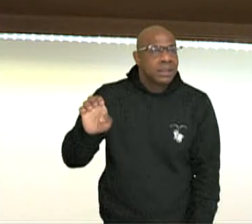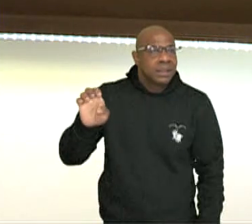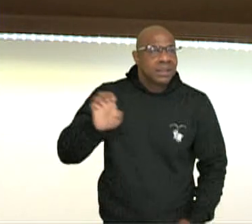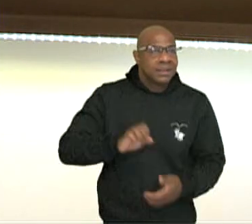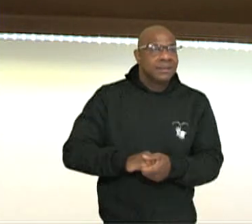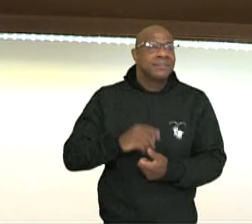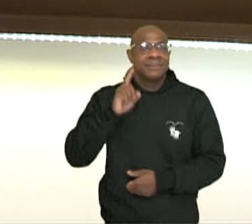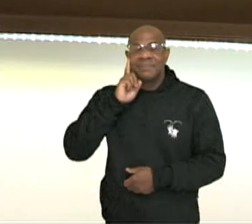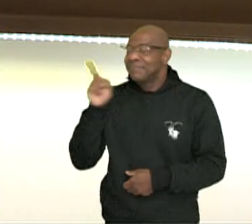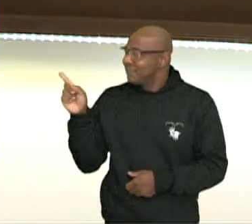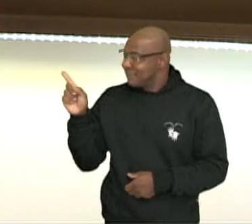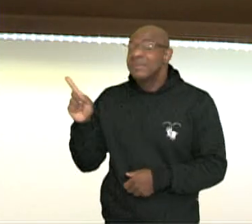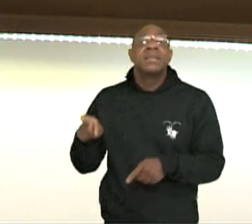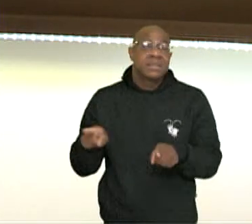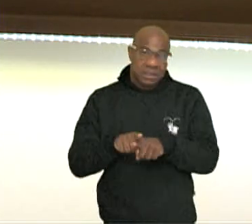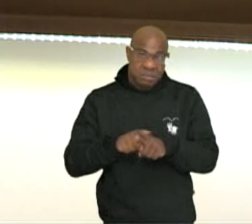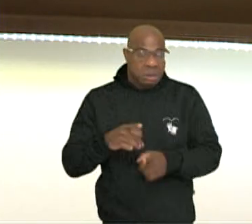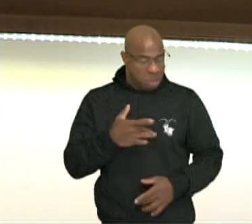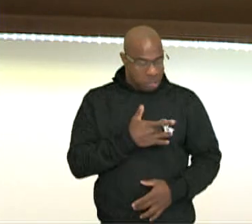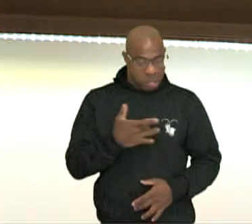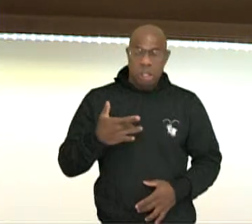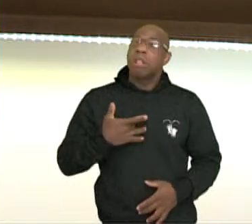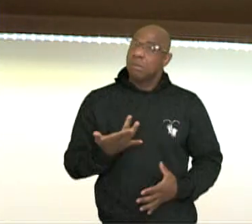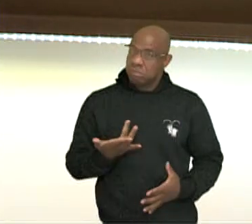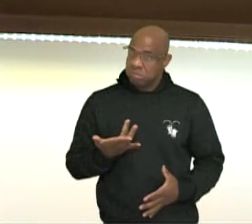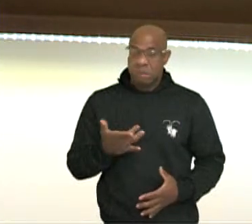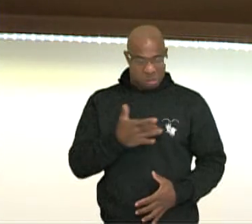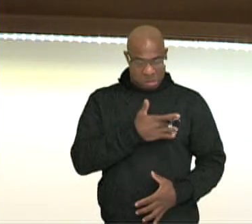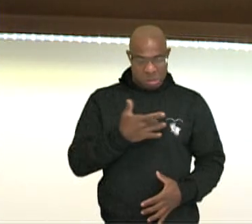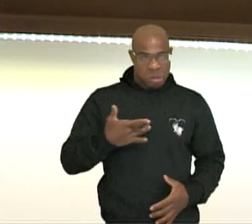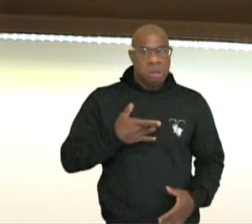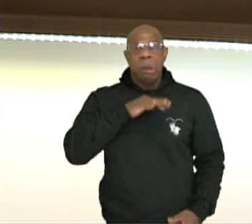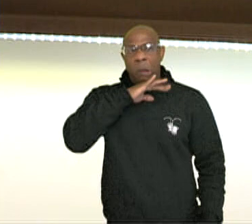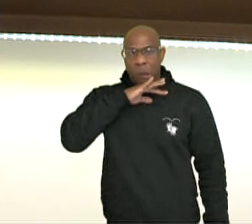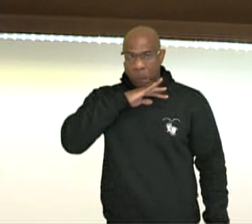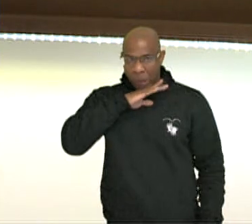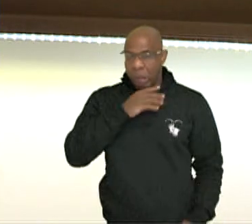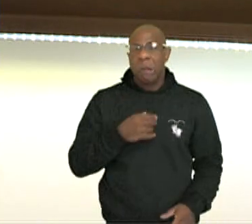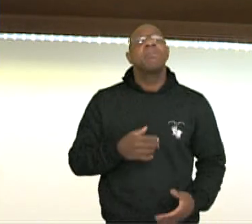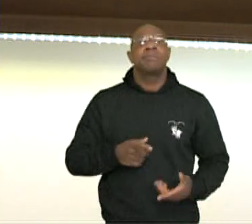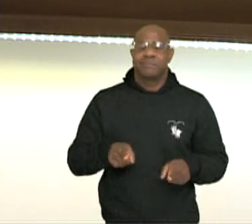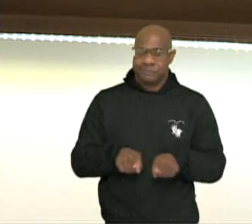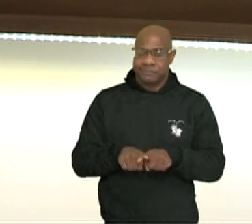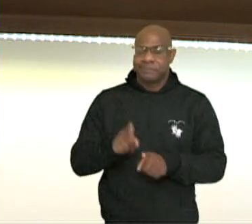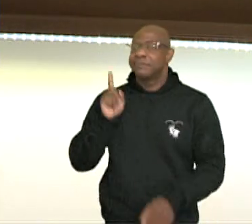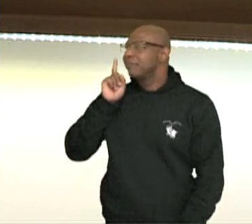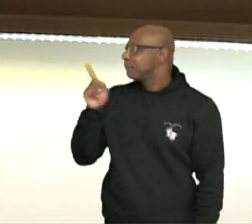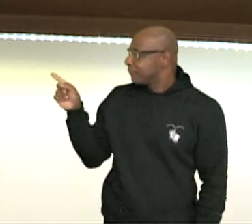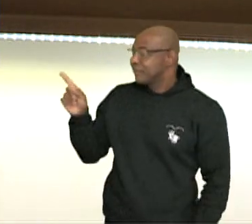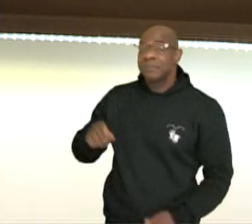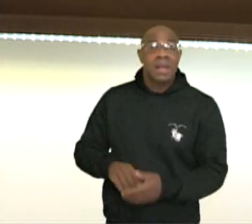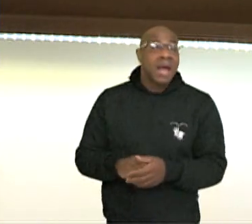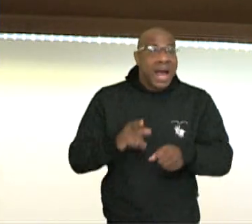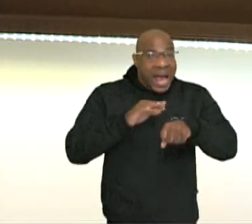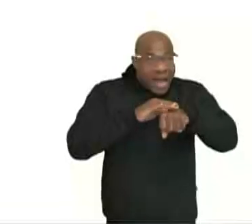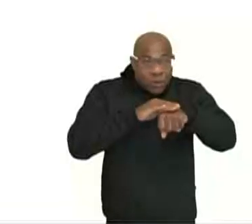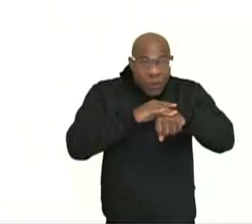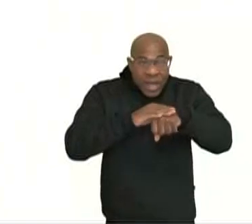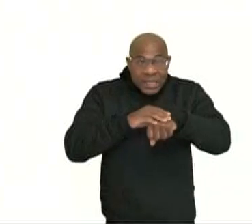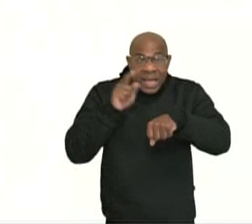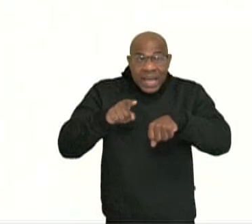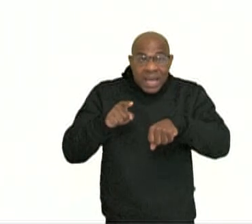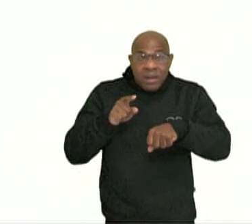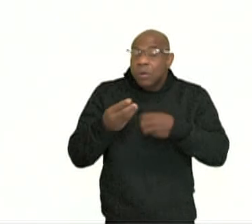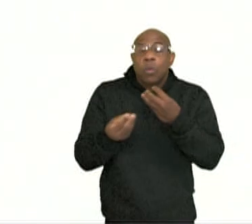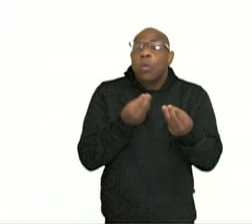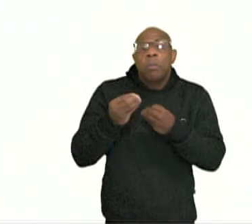saúde humana, comprometendo a nossa qualidade de vida. Bora lá então. A doença, ela é